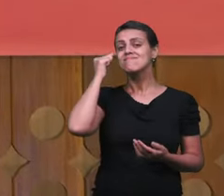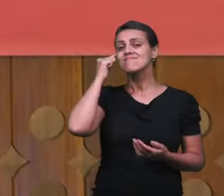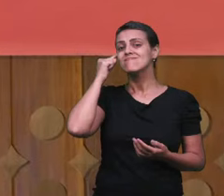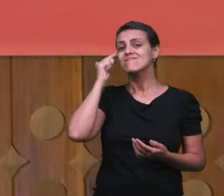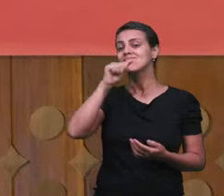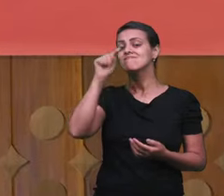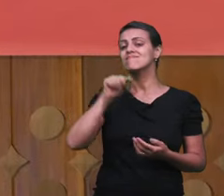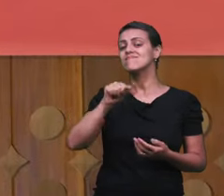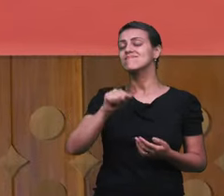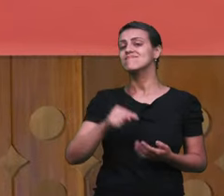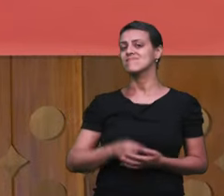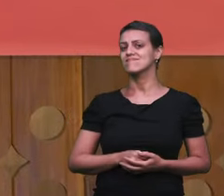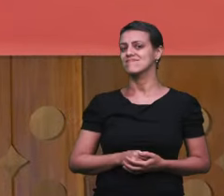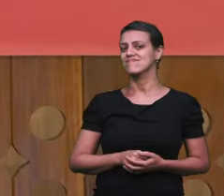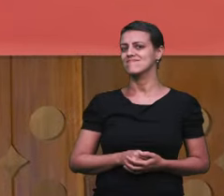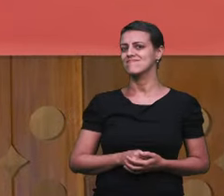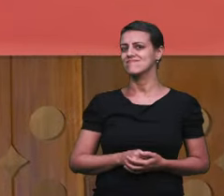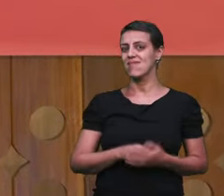não me respondeu.